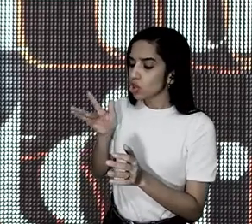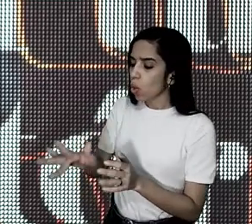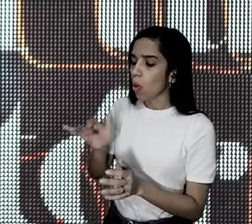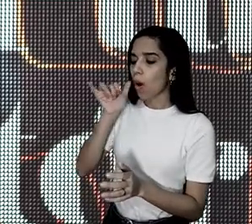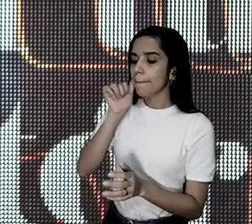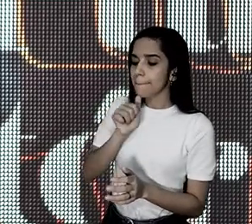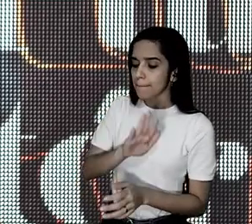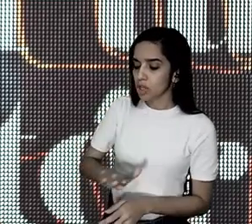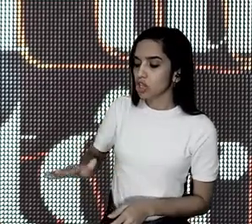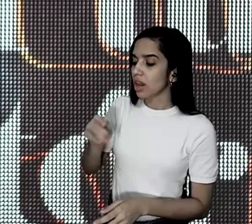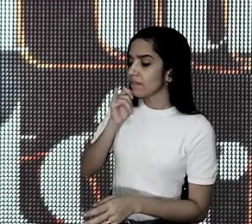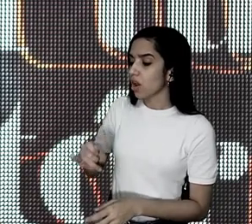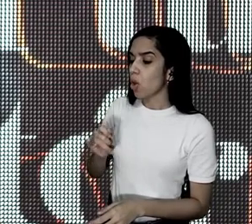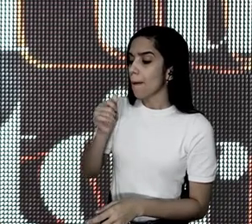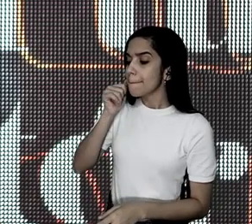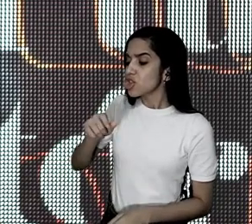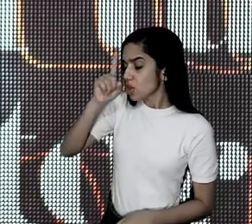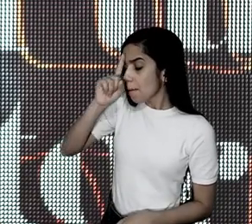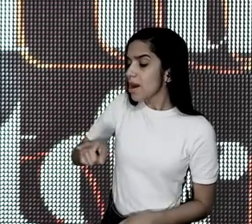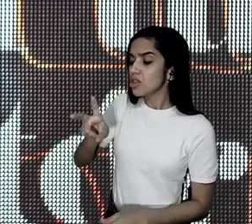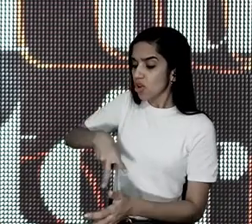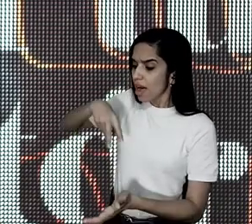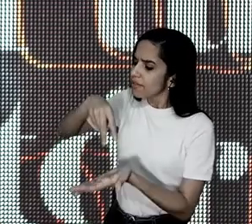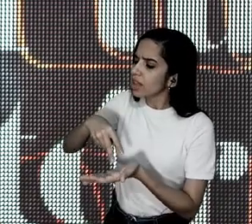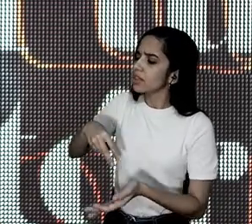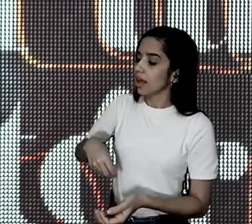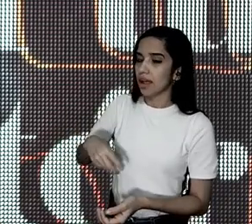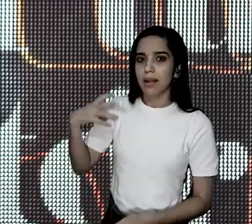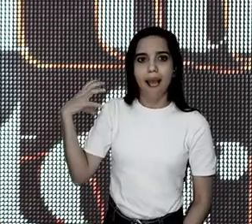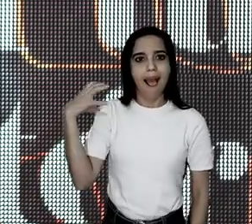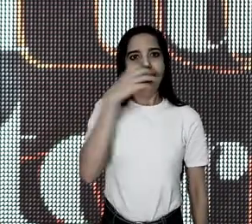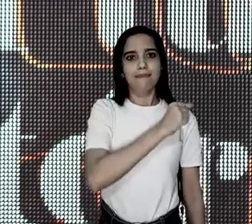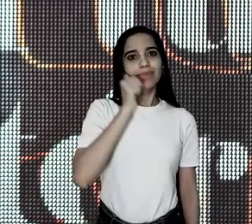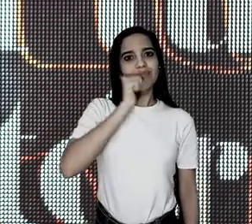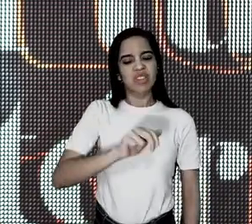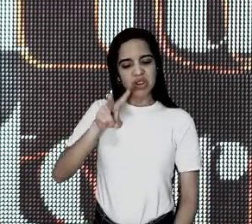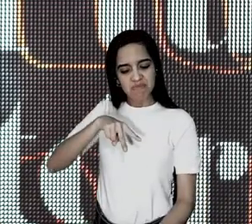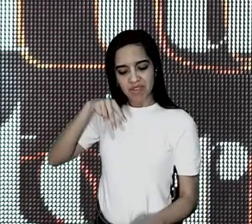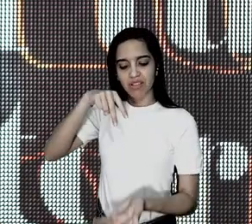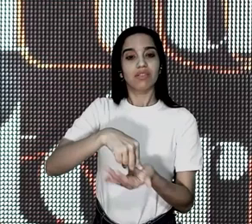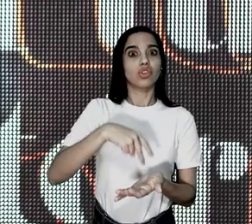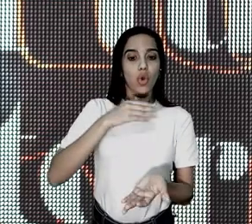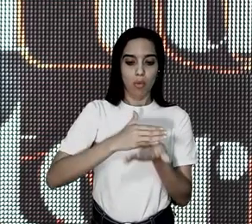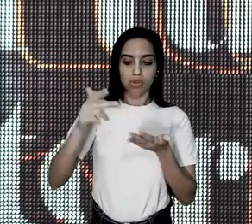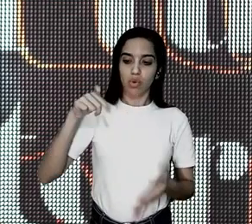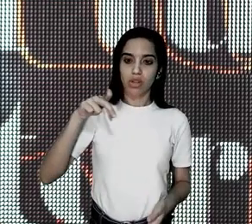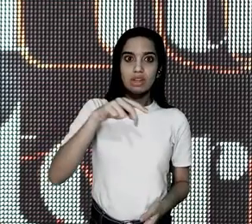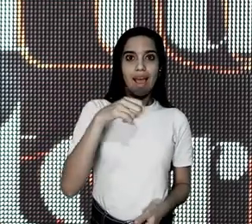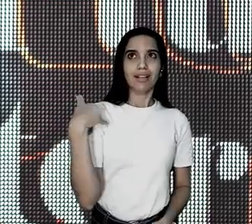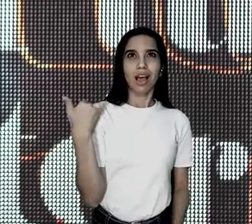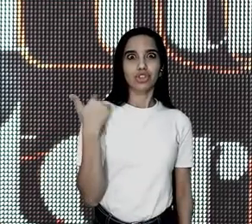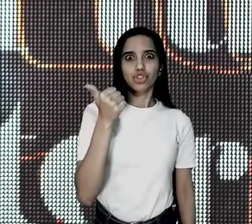Talita cumi, que quer dizer: menina, eu te mando, levanta-te. E imediatamente a menina se levantou, pôs-se a andar, pois tinha